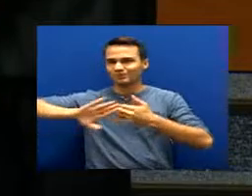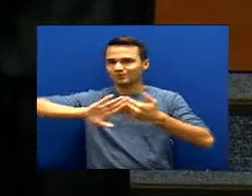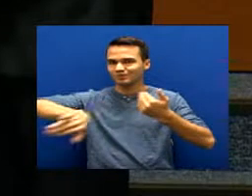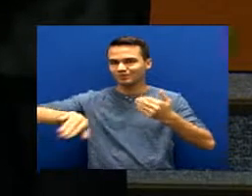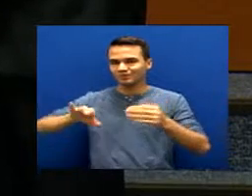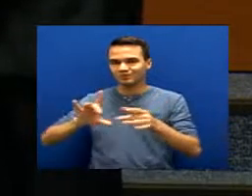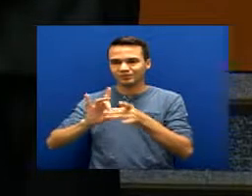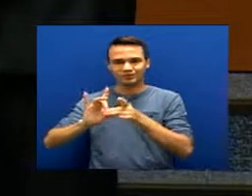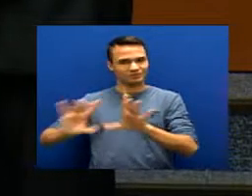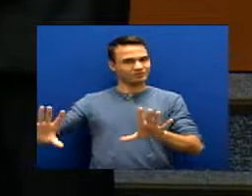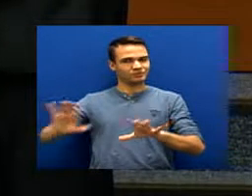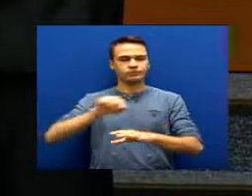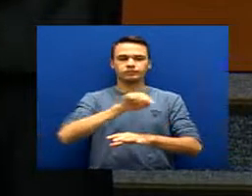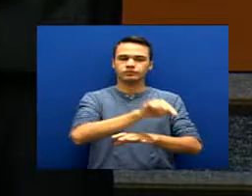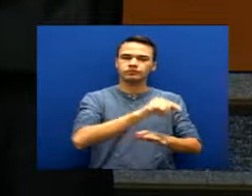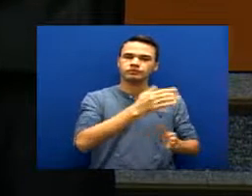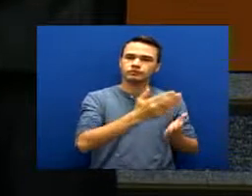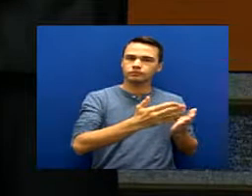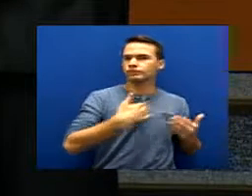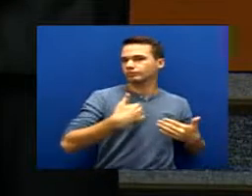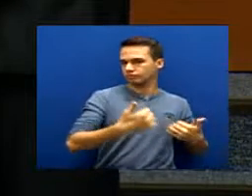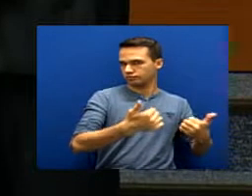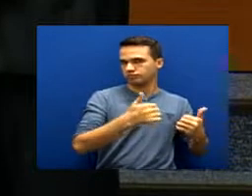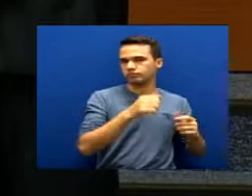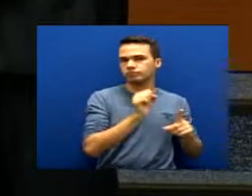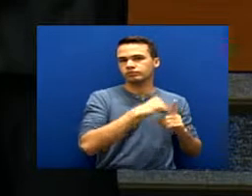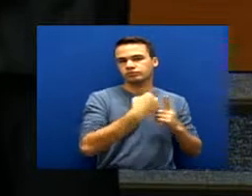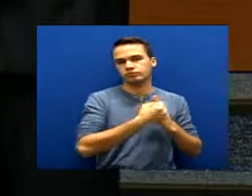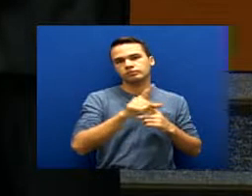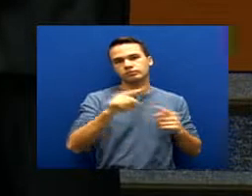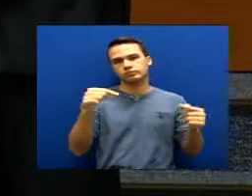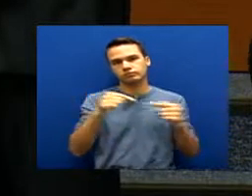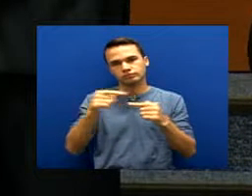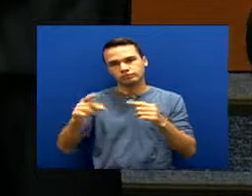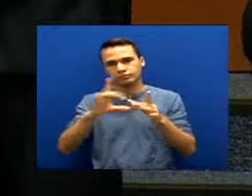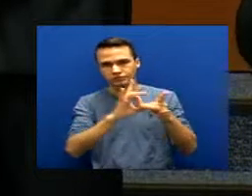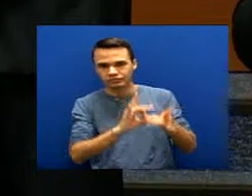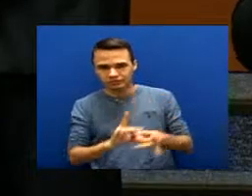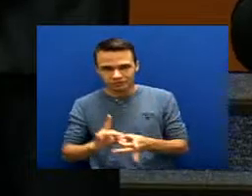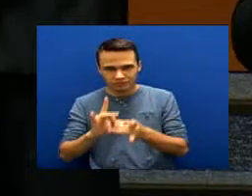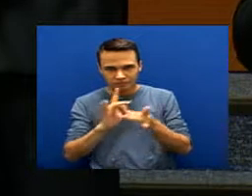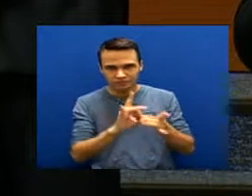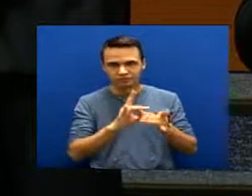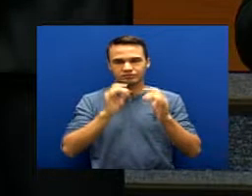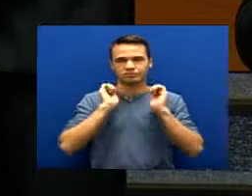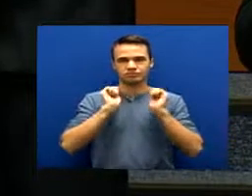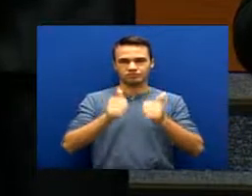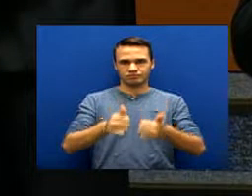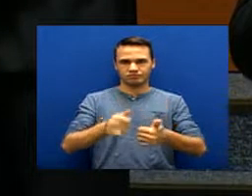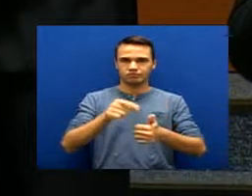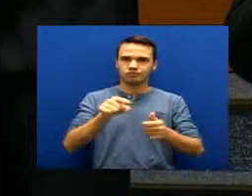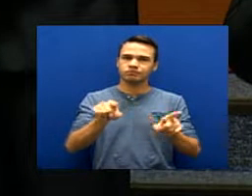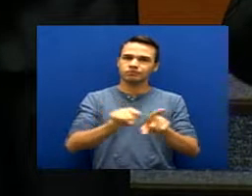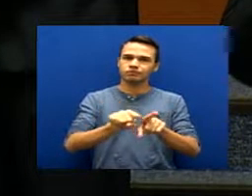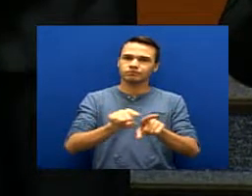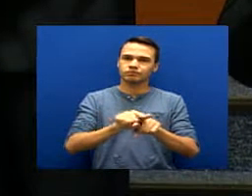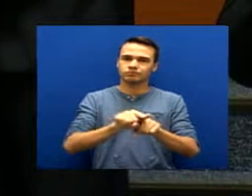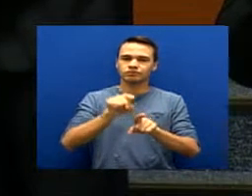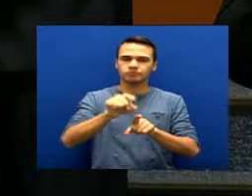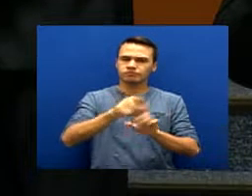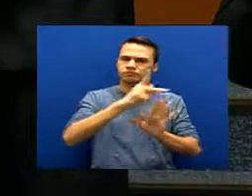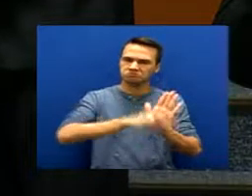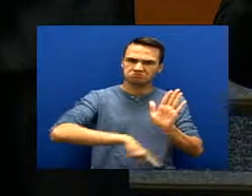pela credibilidade, pela confiabilidade, pelo trabalho fantástico que realiza nas pastorais,